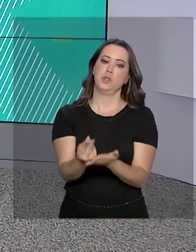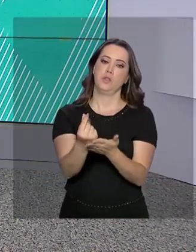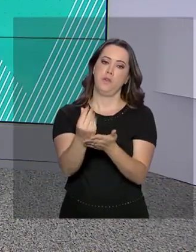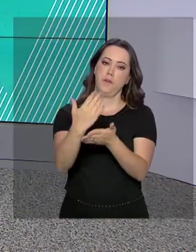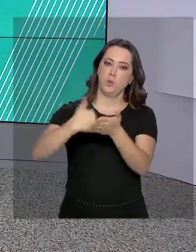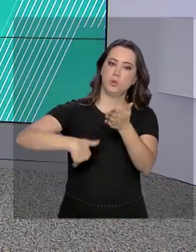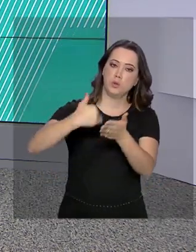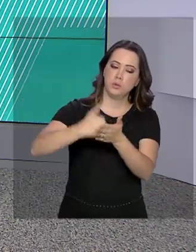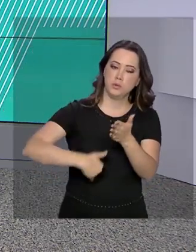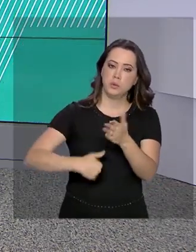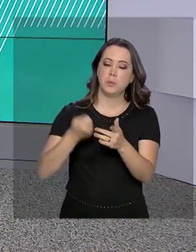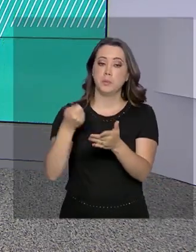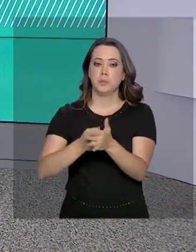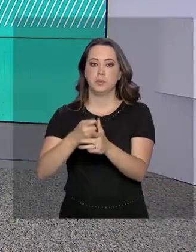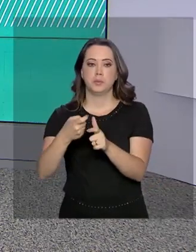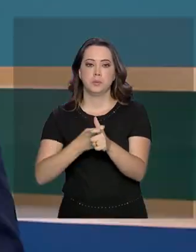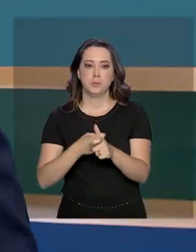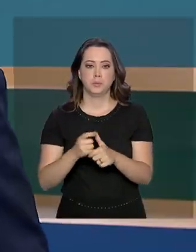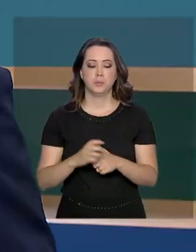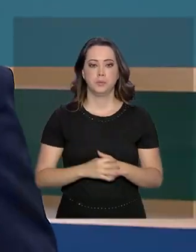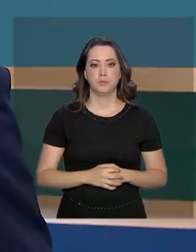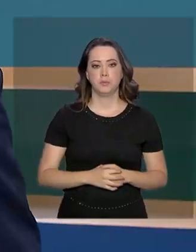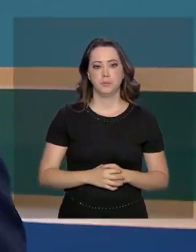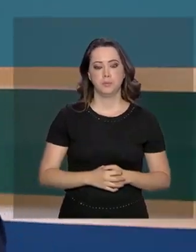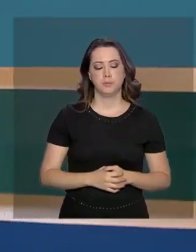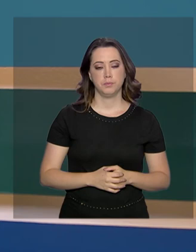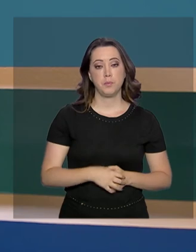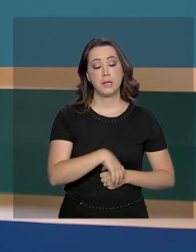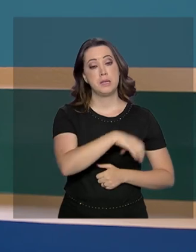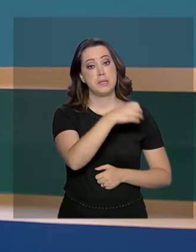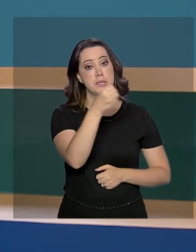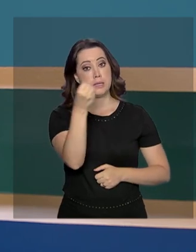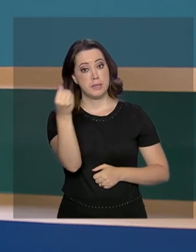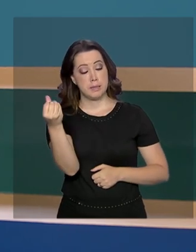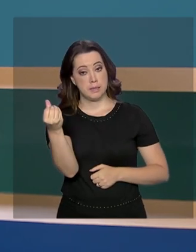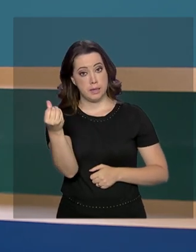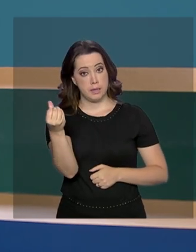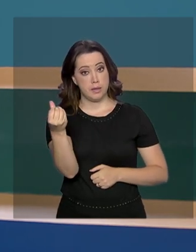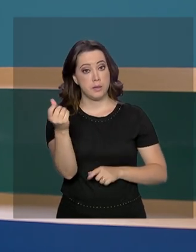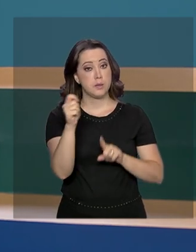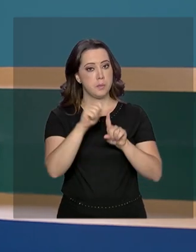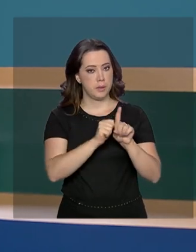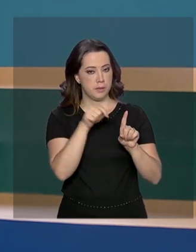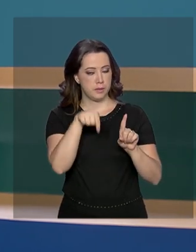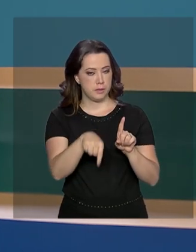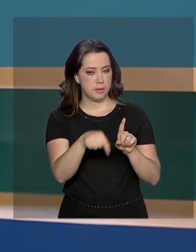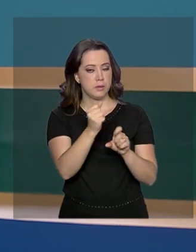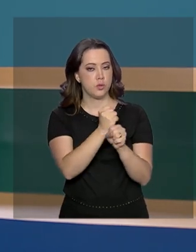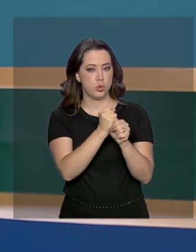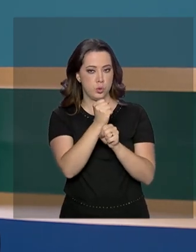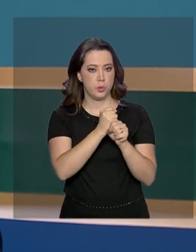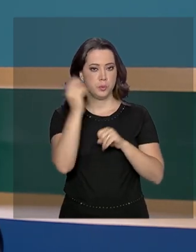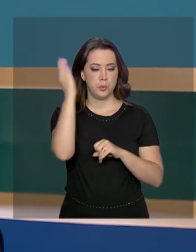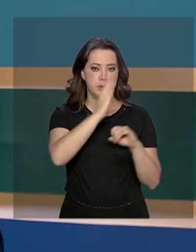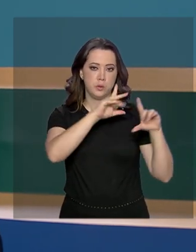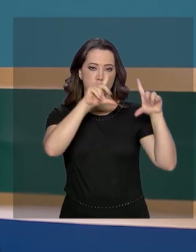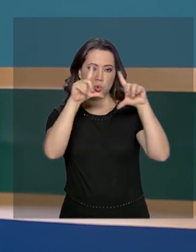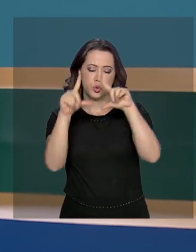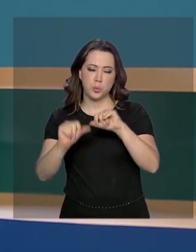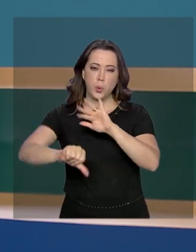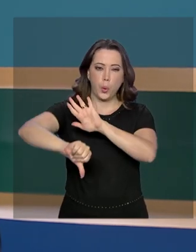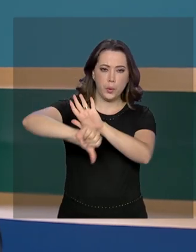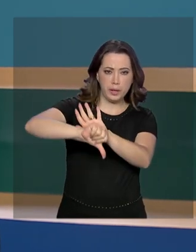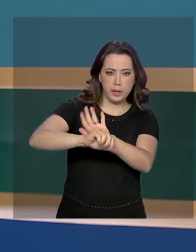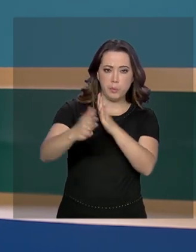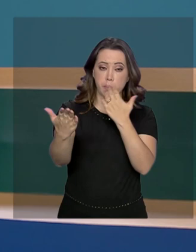na regularização de dívidas. Nos seis primeiros meses do ano, o Brasil registrou uma queda da criminalidade em relação